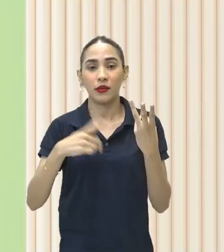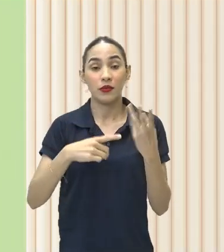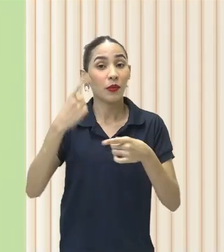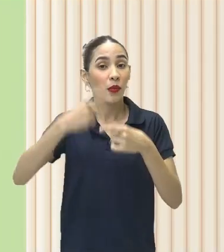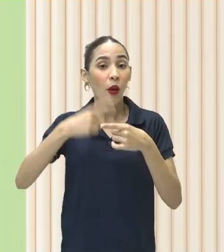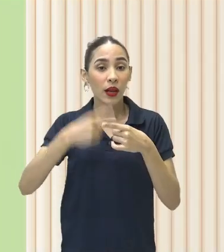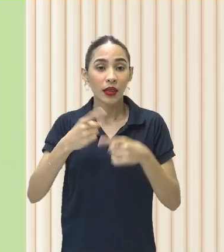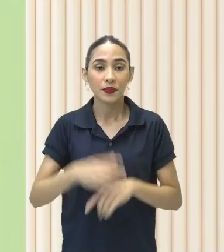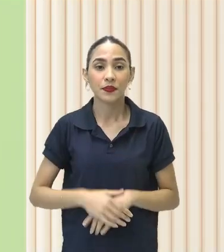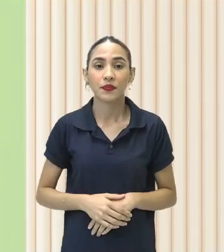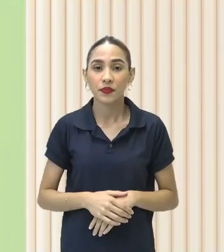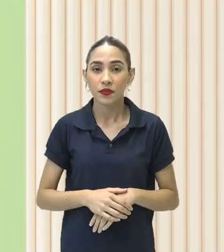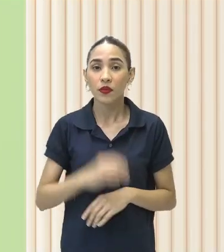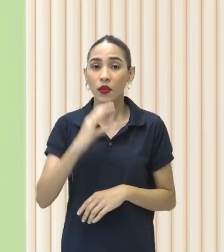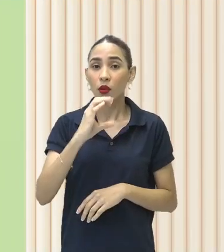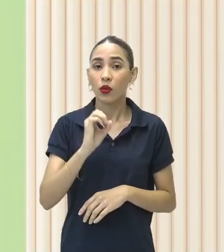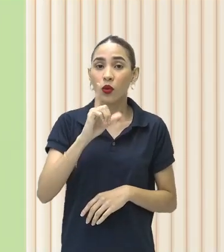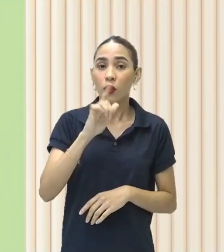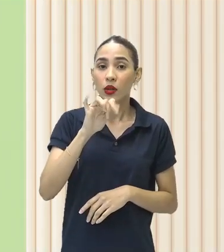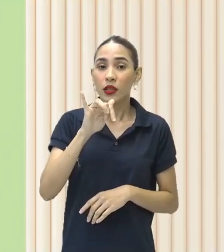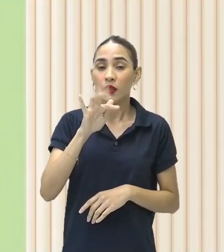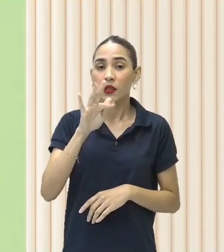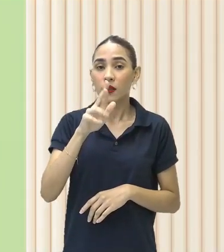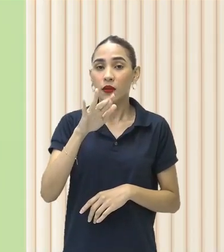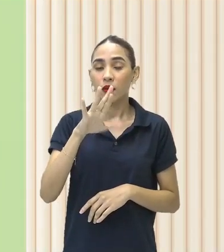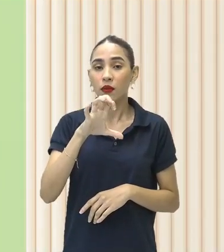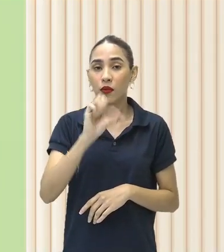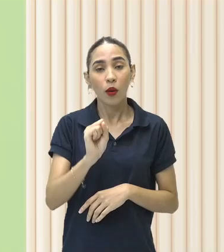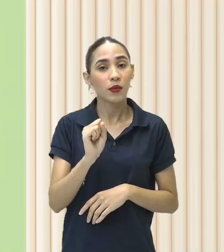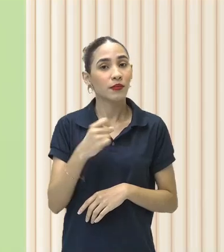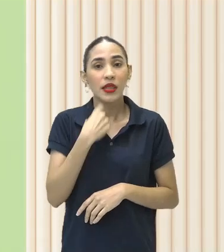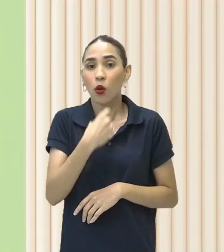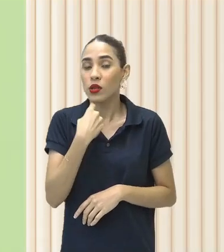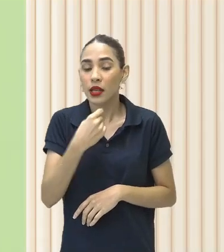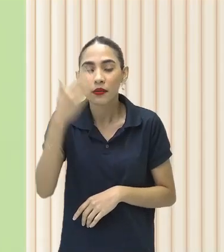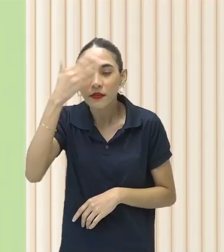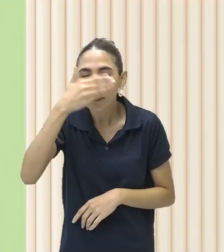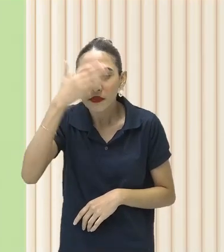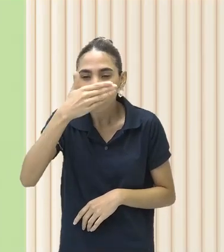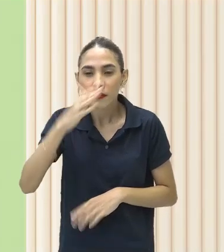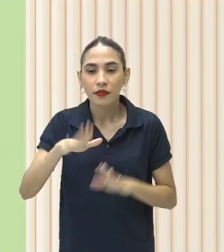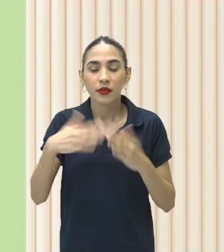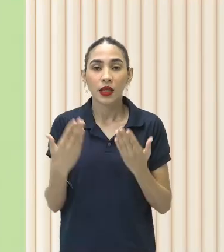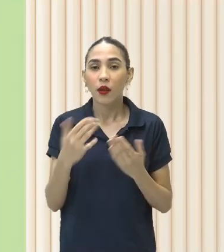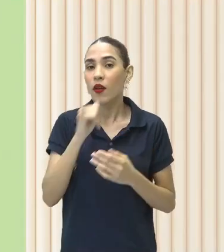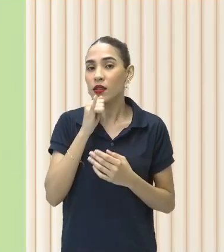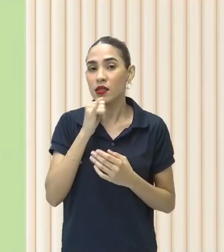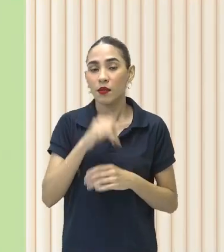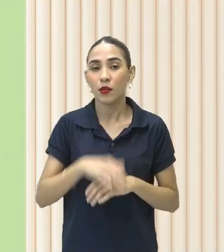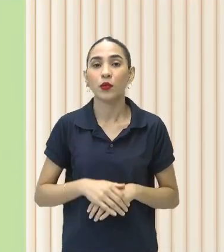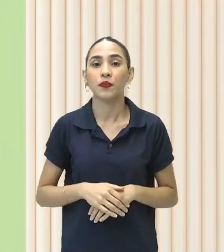Por quê? Porque os coliformes a gente não consegue enxergar. Então, são aqueles